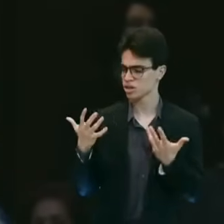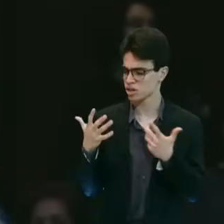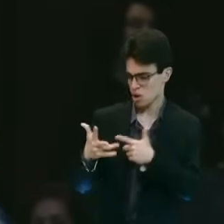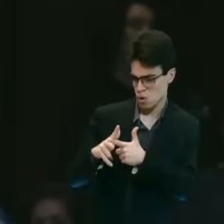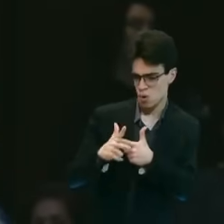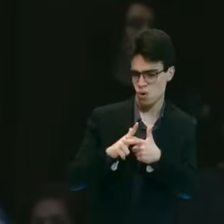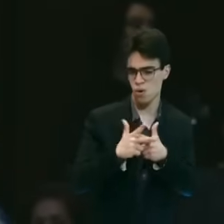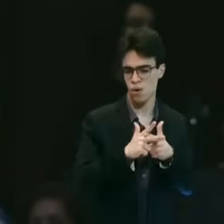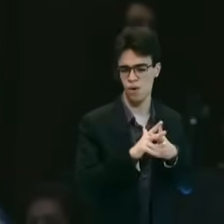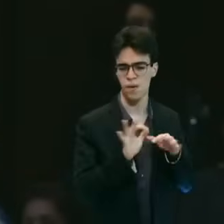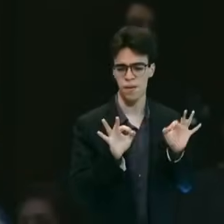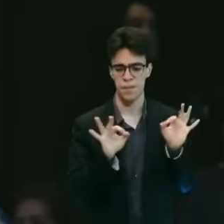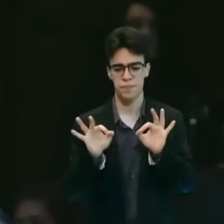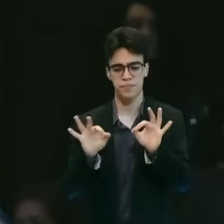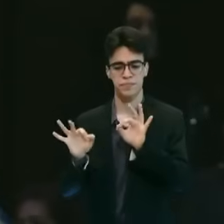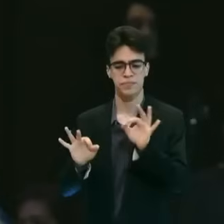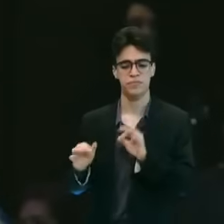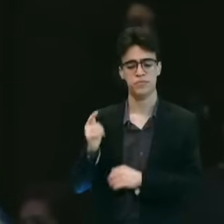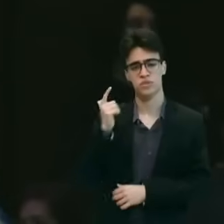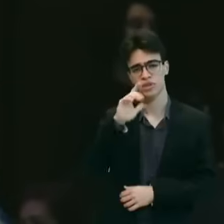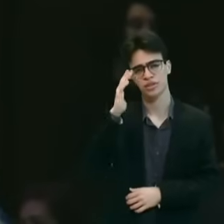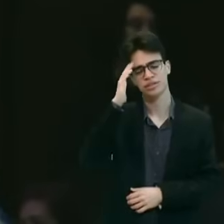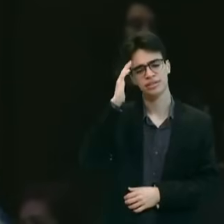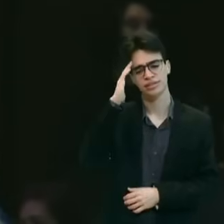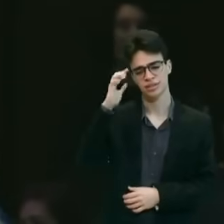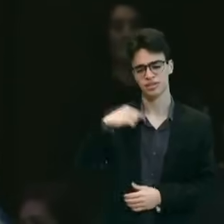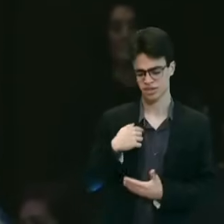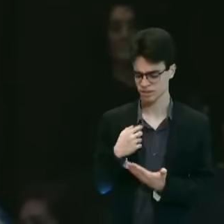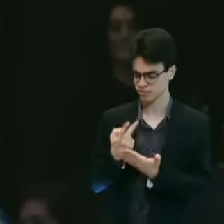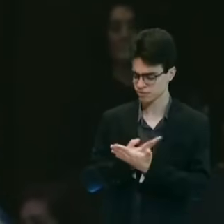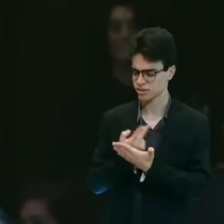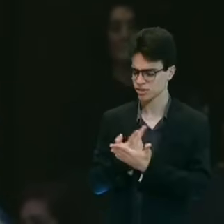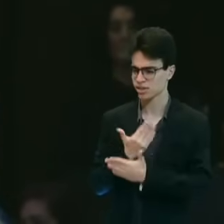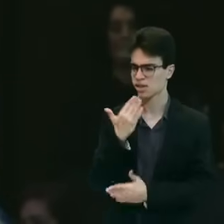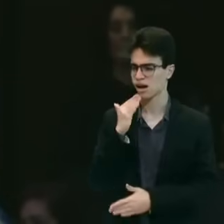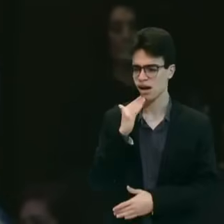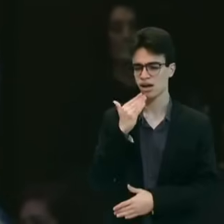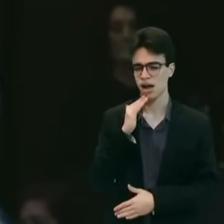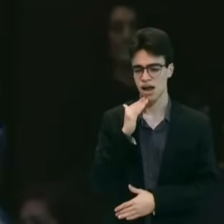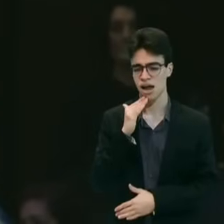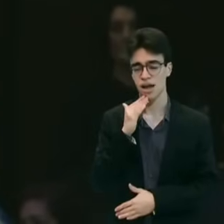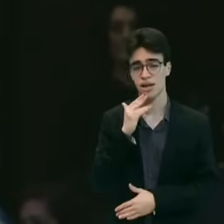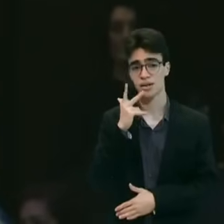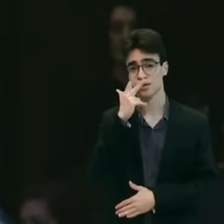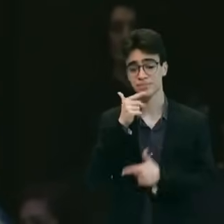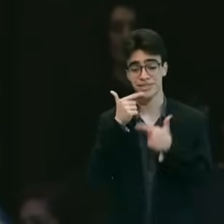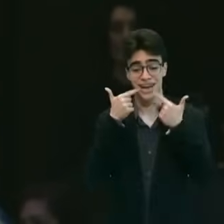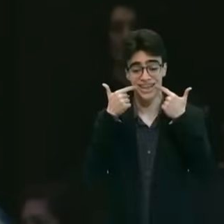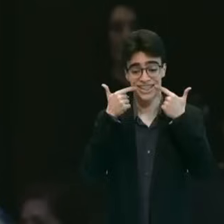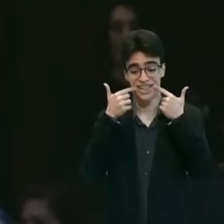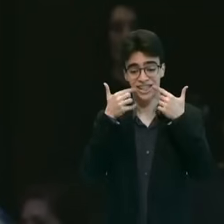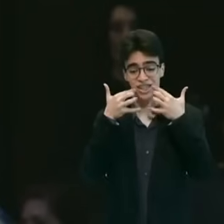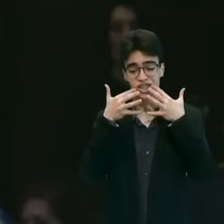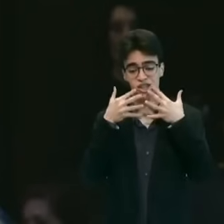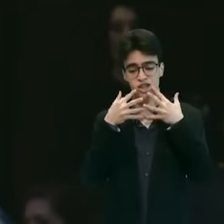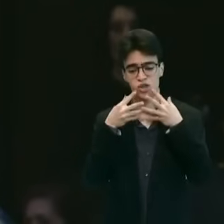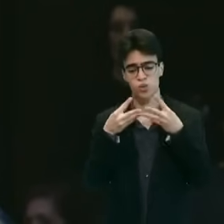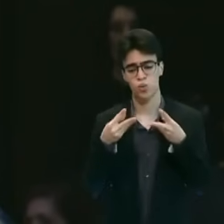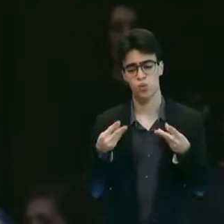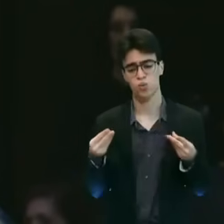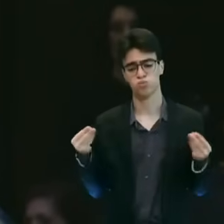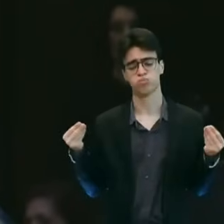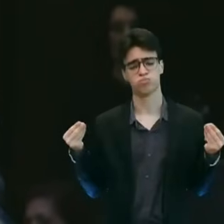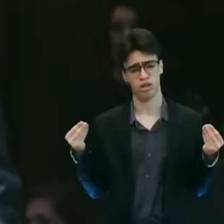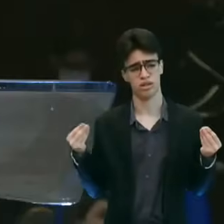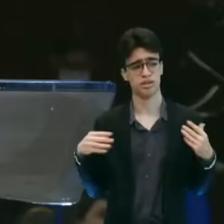acertar, de reconhecer suas falhas, o seu sorriso vai desaparecer daqui a pouco.